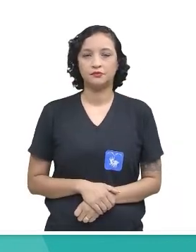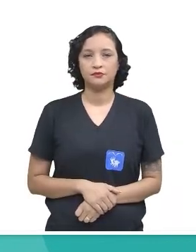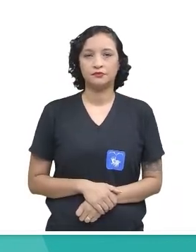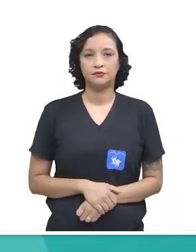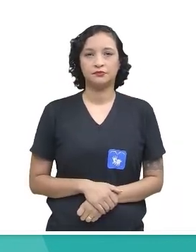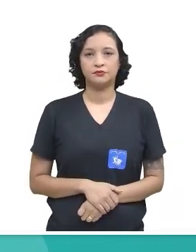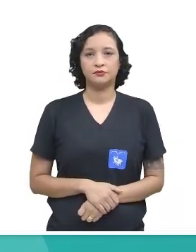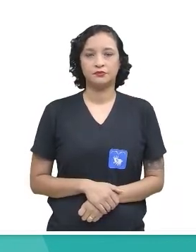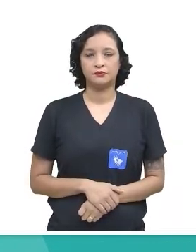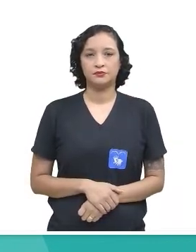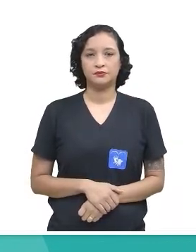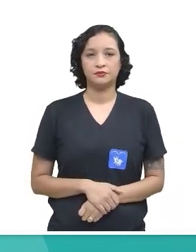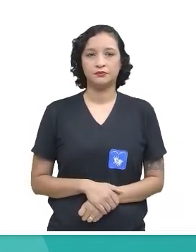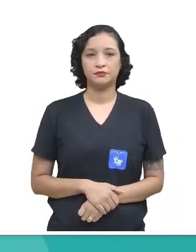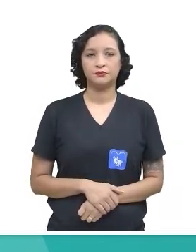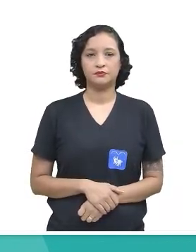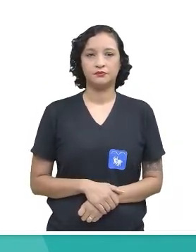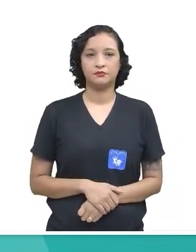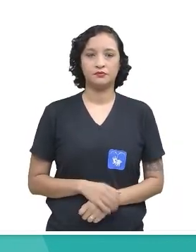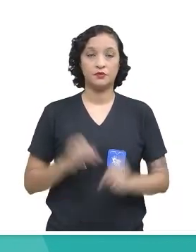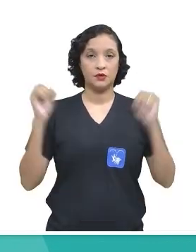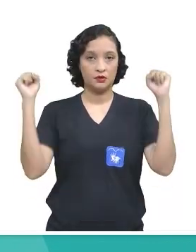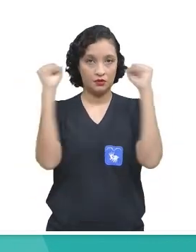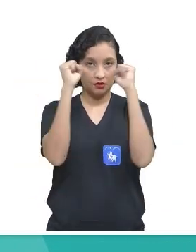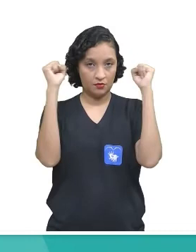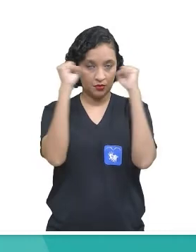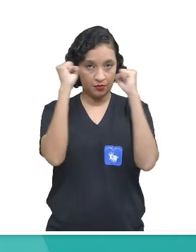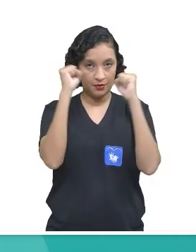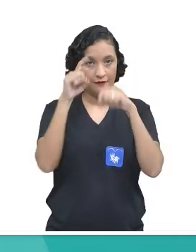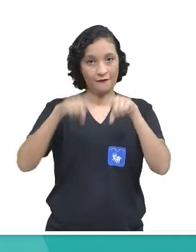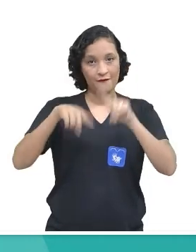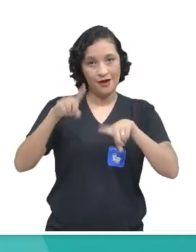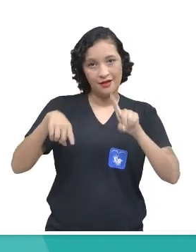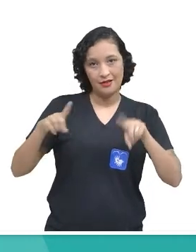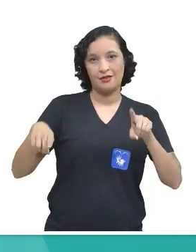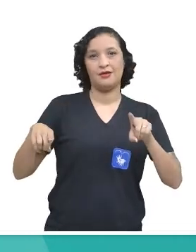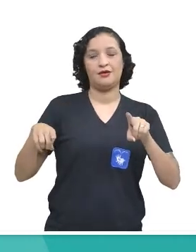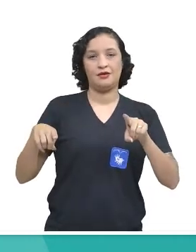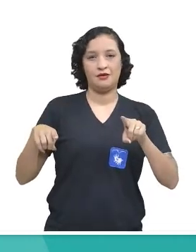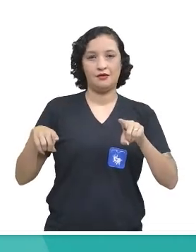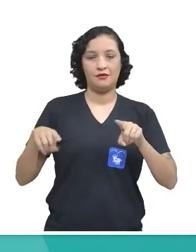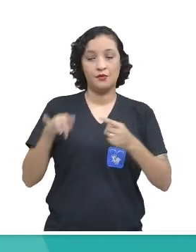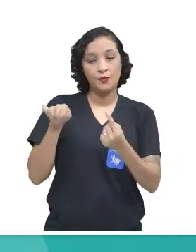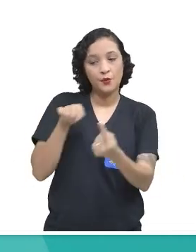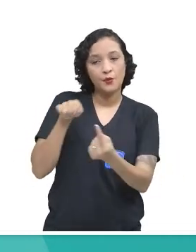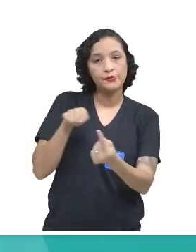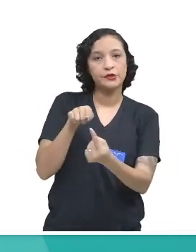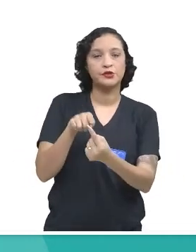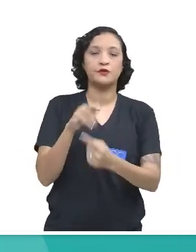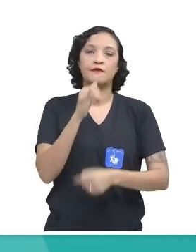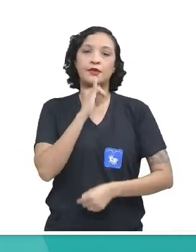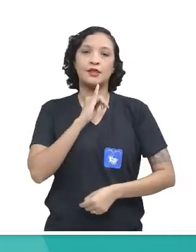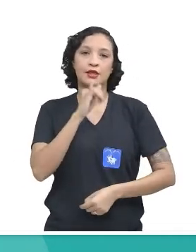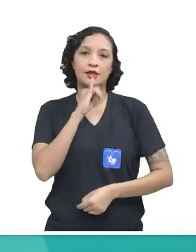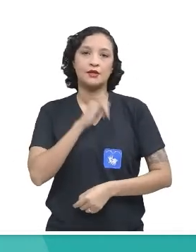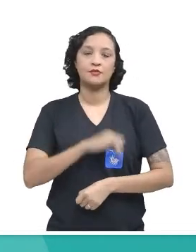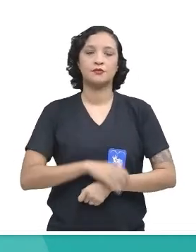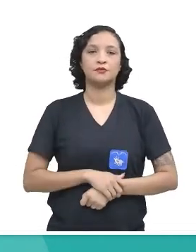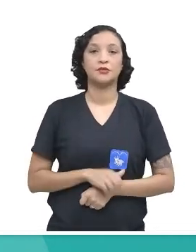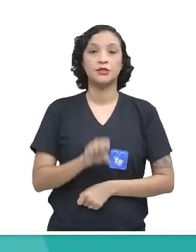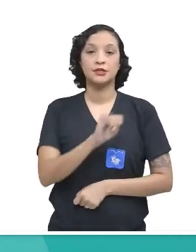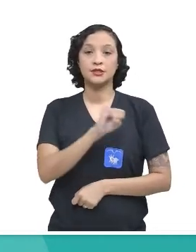acontece, né, de acordo com o meu gasto calórico, de acordo com a minha finalidade. Por exemplo, se eu